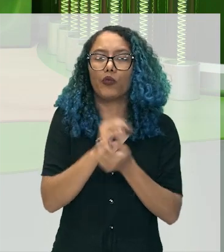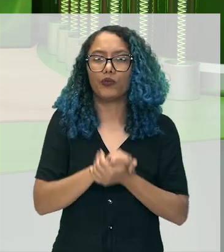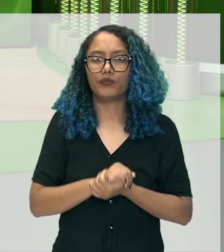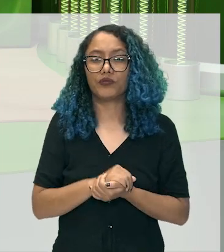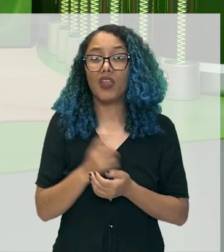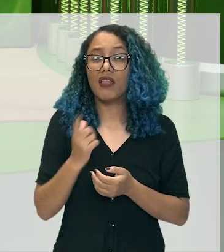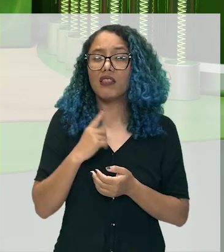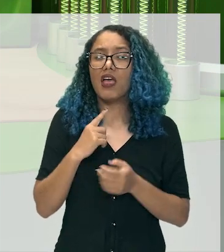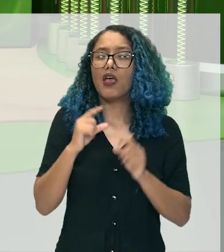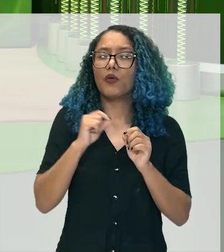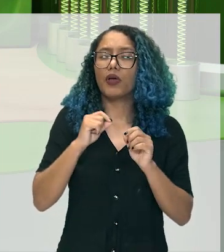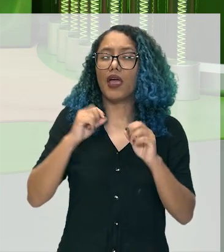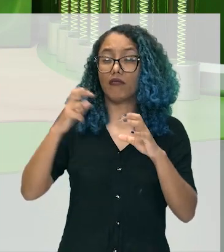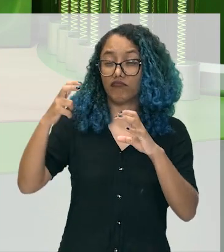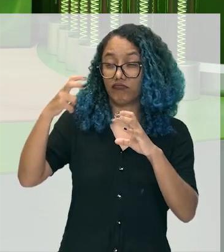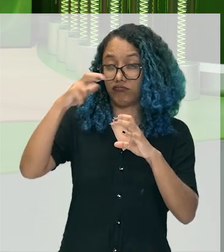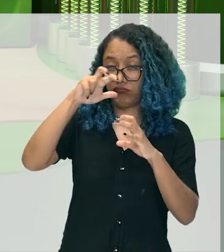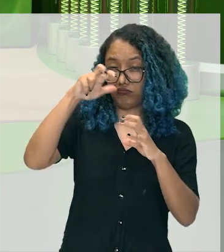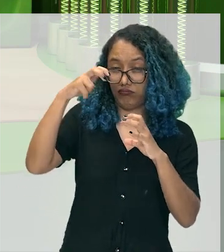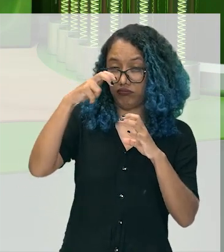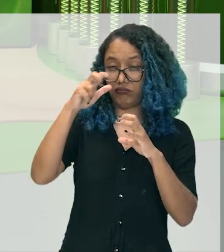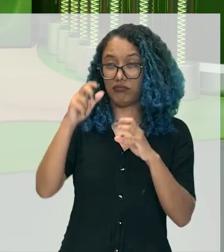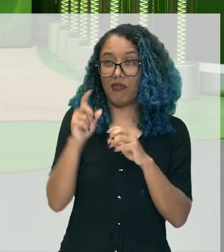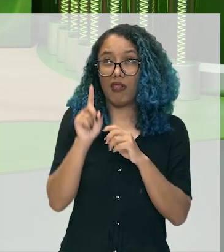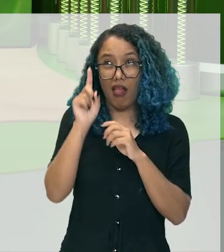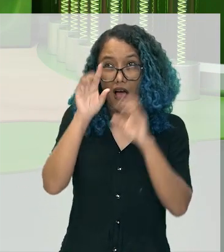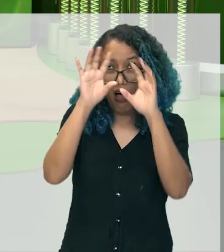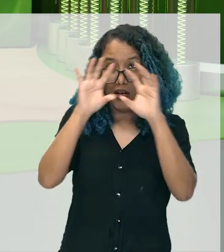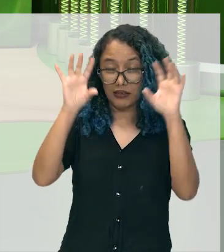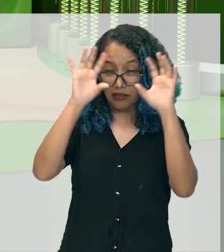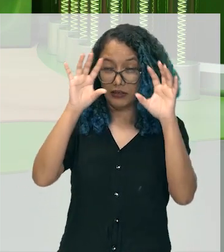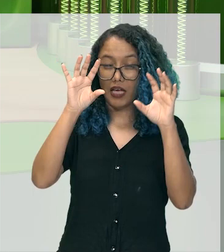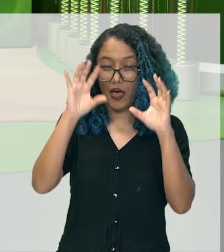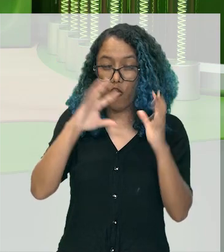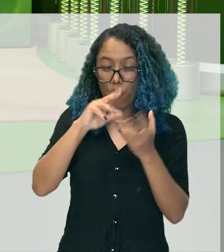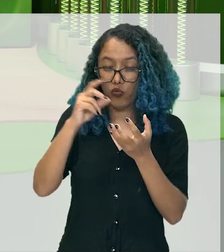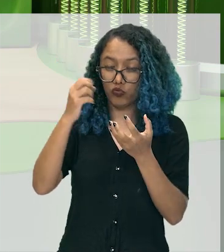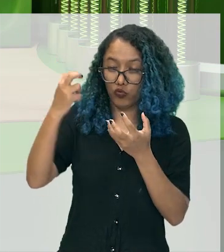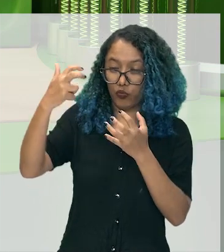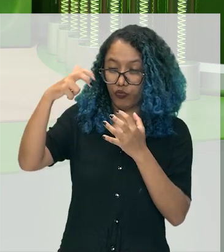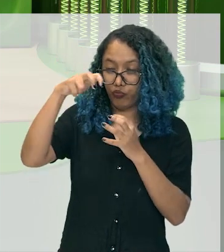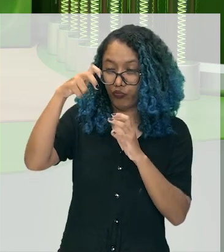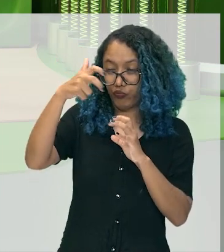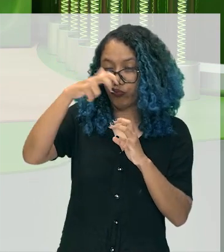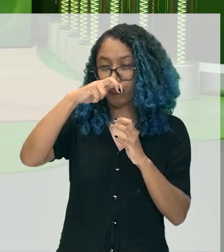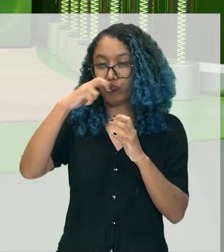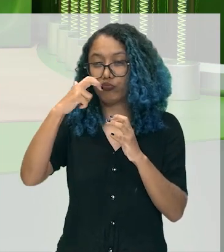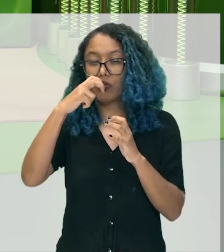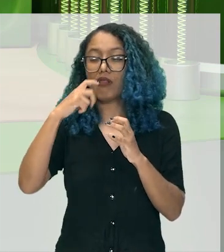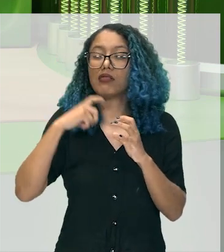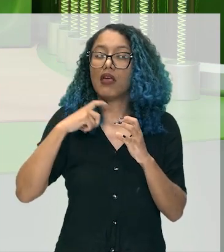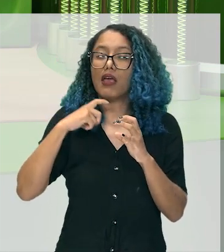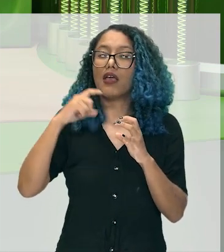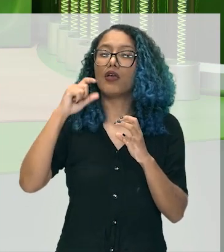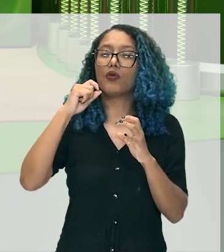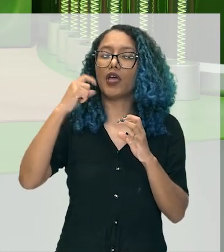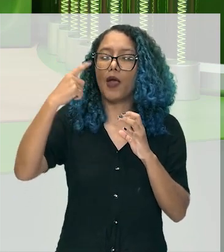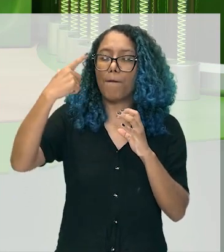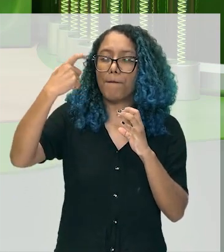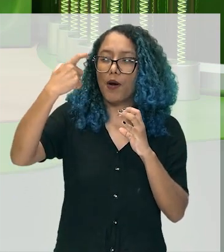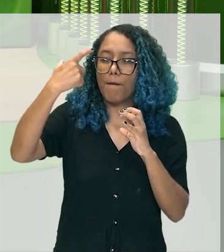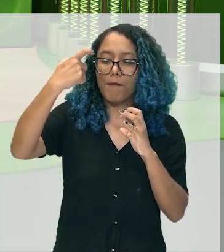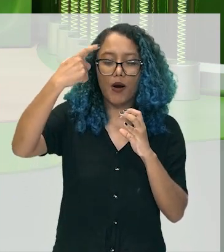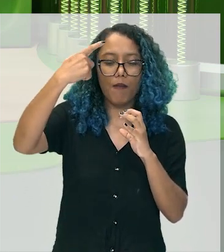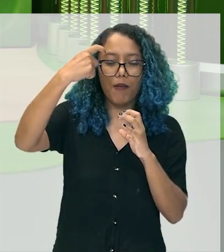sabiam que existem satélites lá na atmosfera, muito longe, lá em cima, em que eles